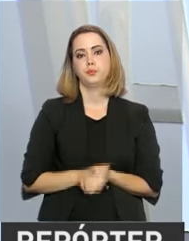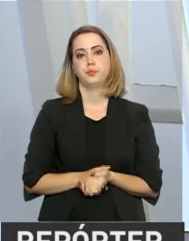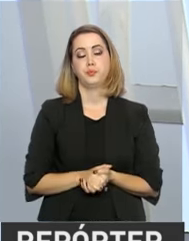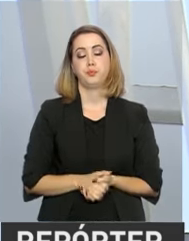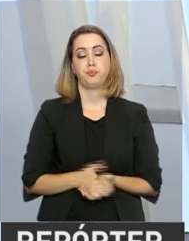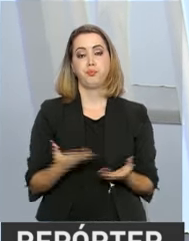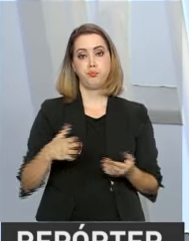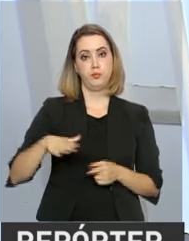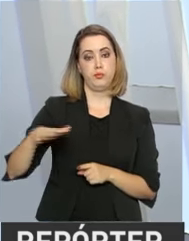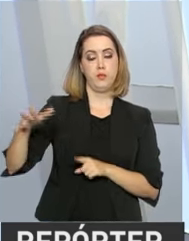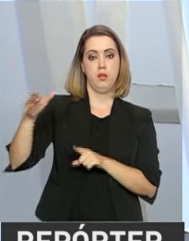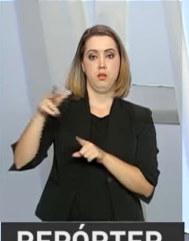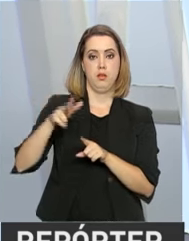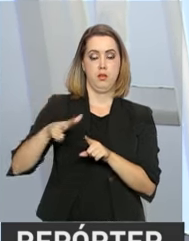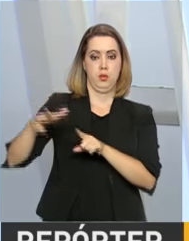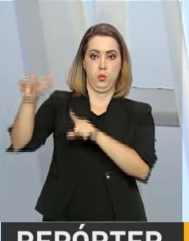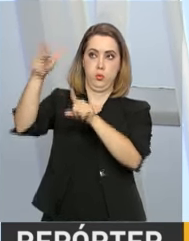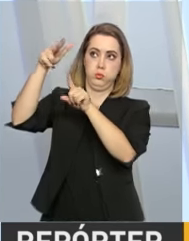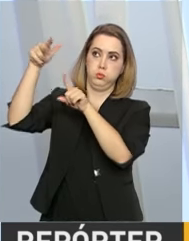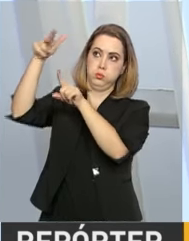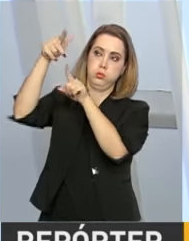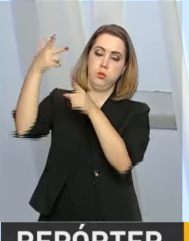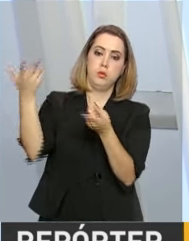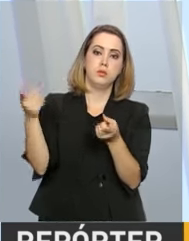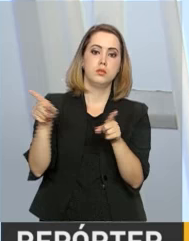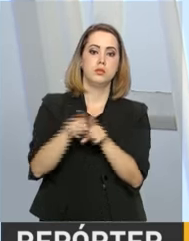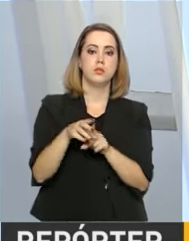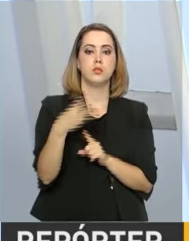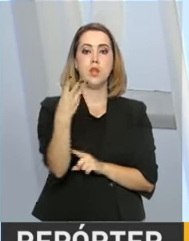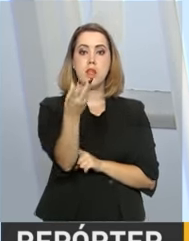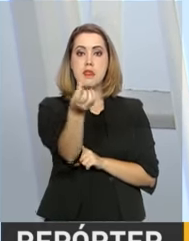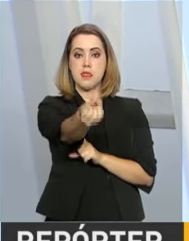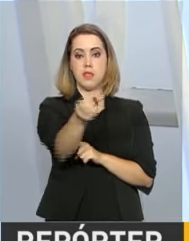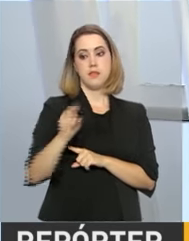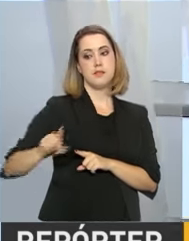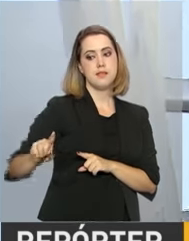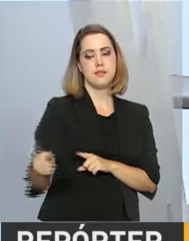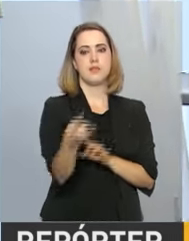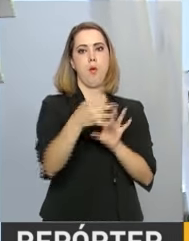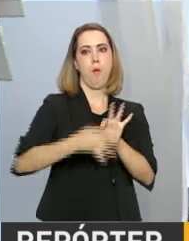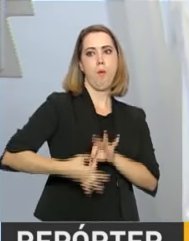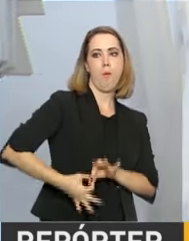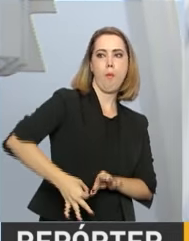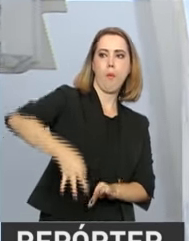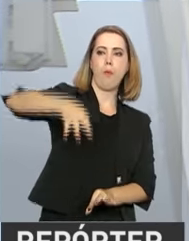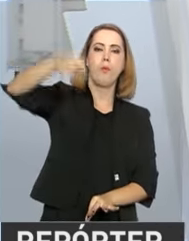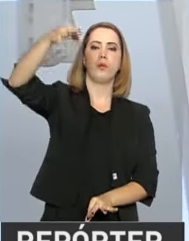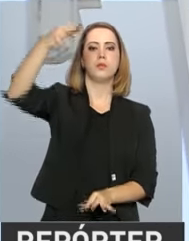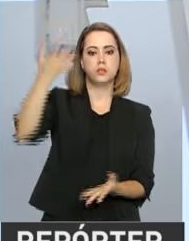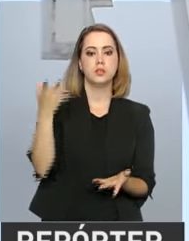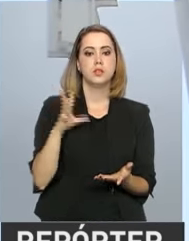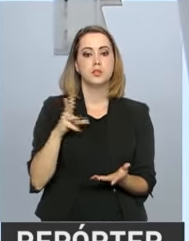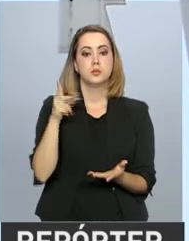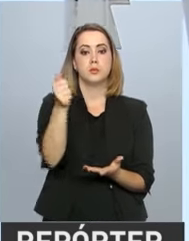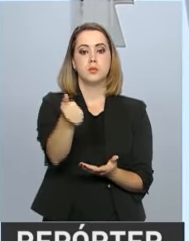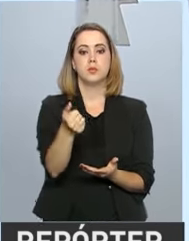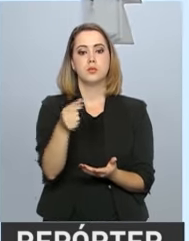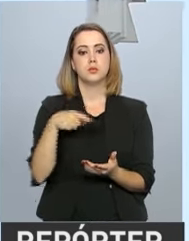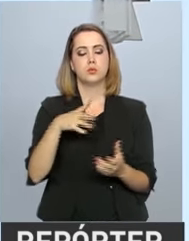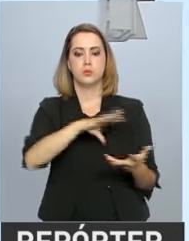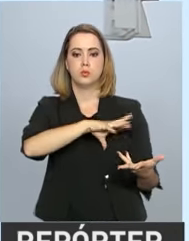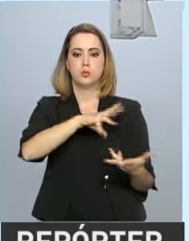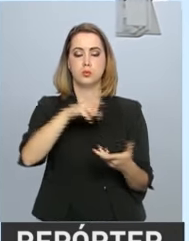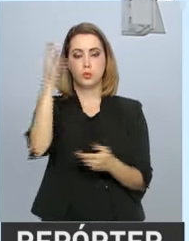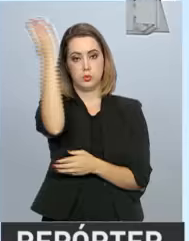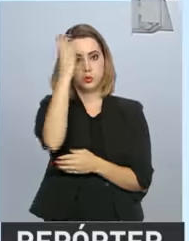satélite vai ficar posicionado a uma distância de 36.000 km da superfície da terra cobrindo todo o território brasileiro